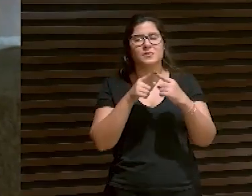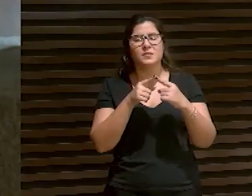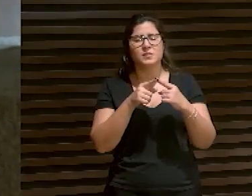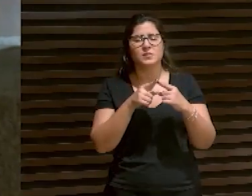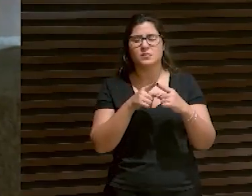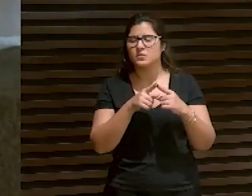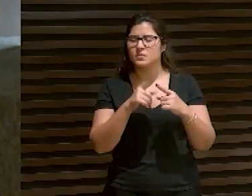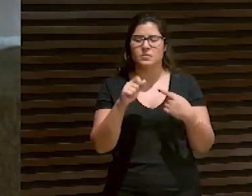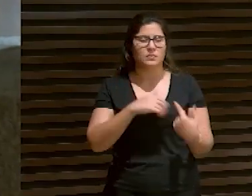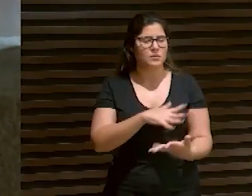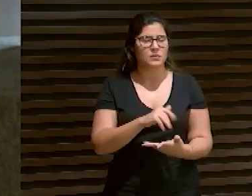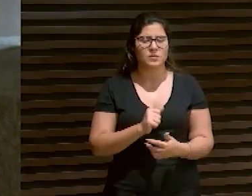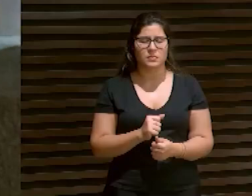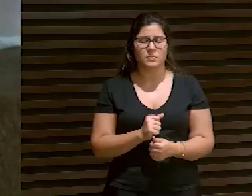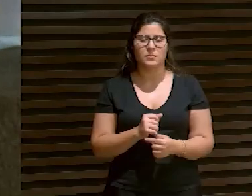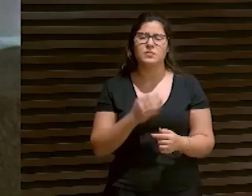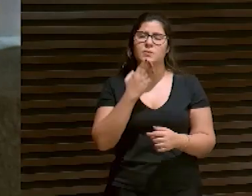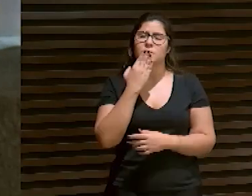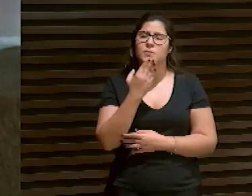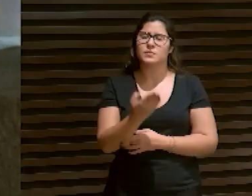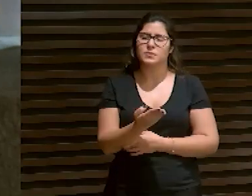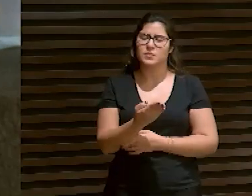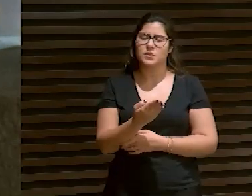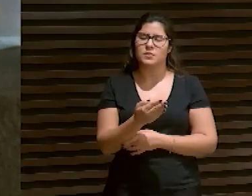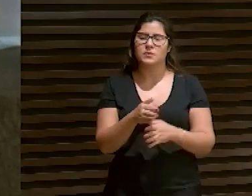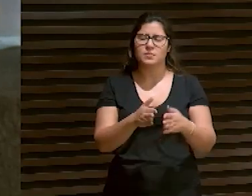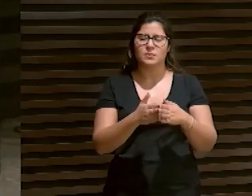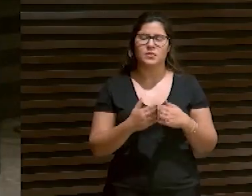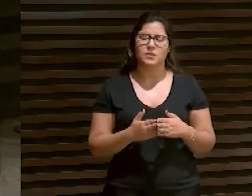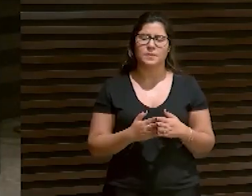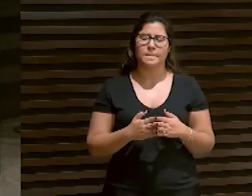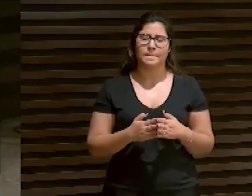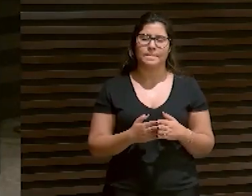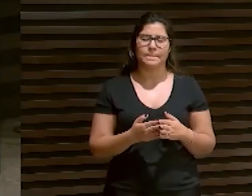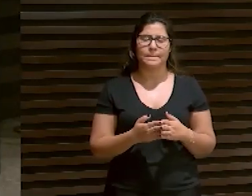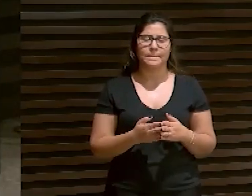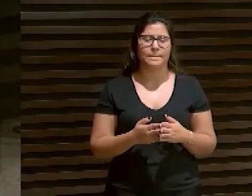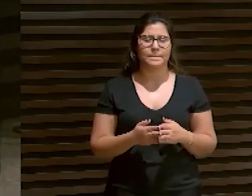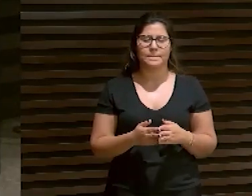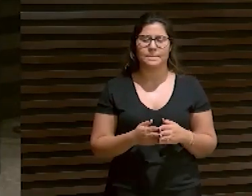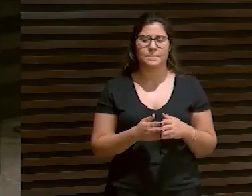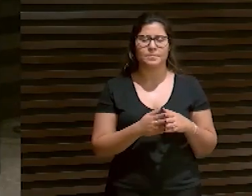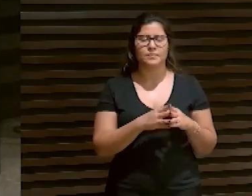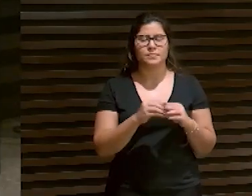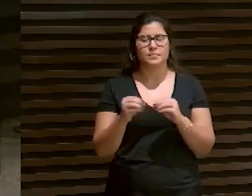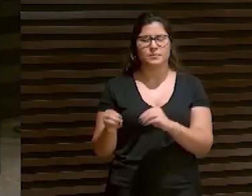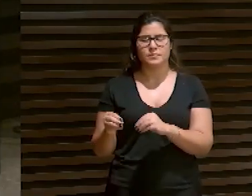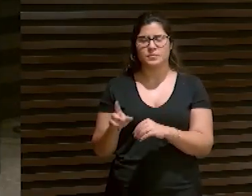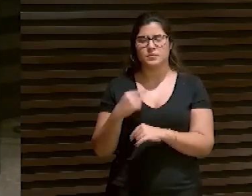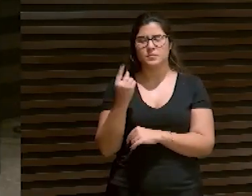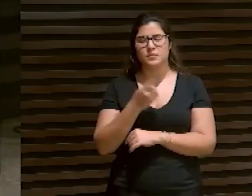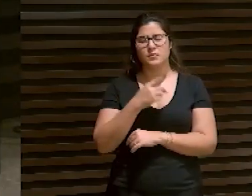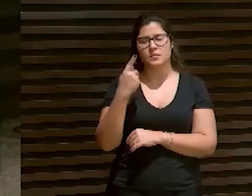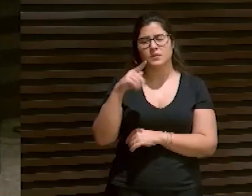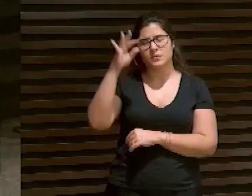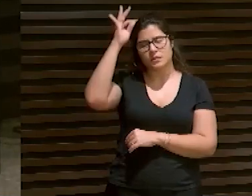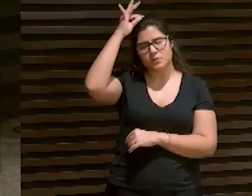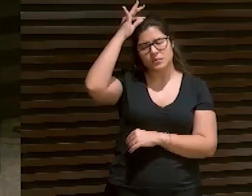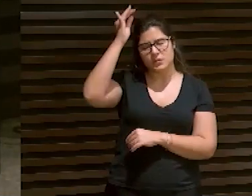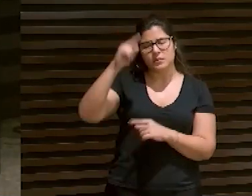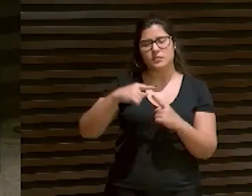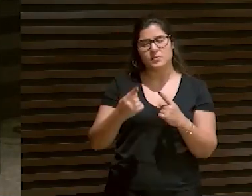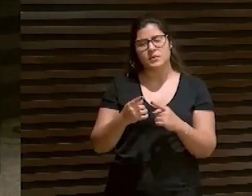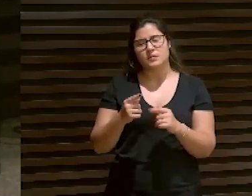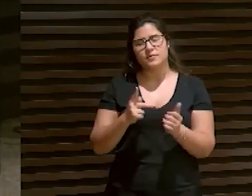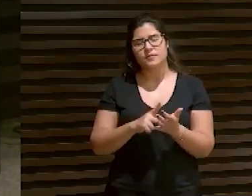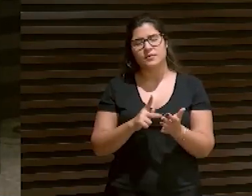neste mundo. Pedimos que, por favor, não retire de nós o Teu Espírito, mas que na